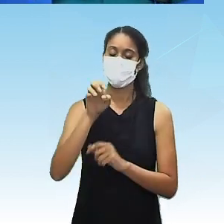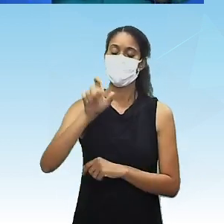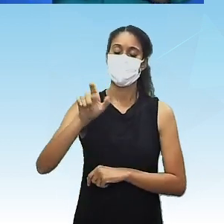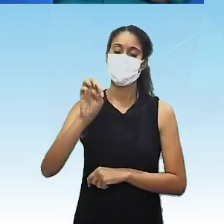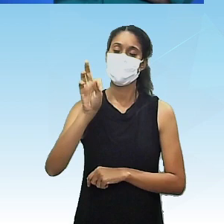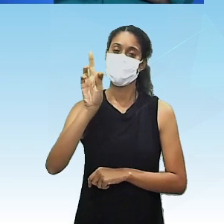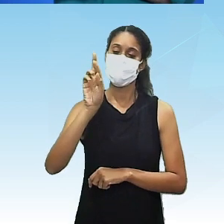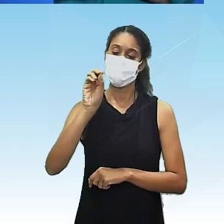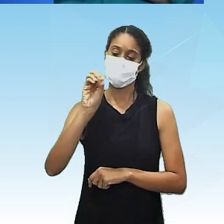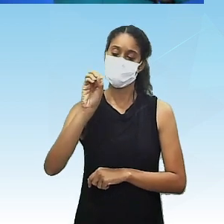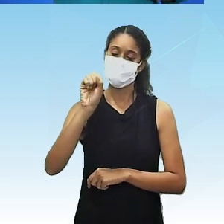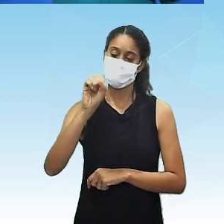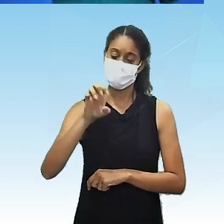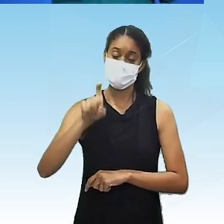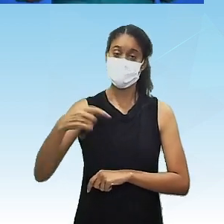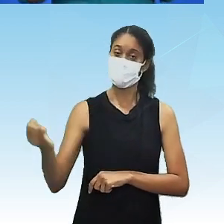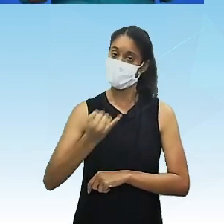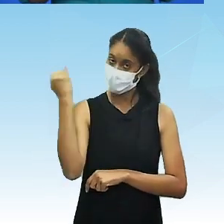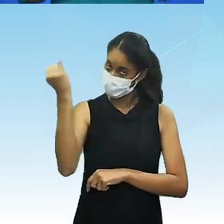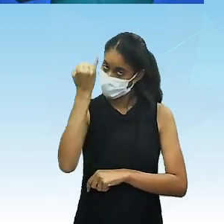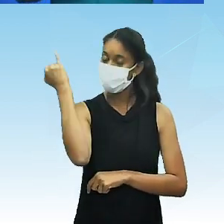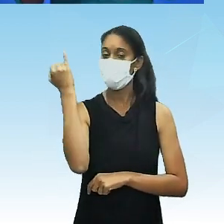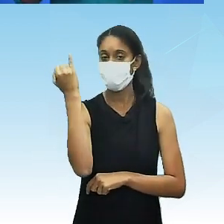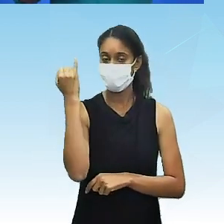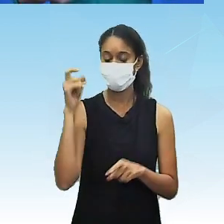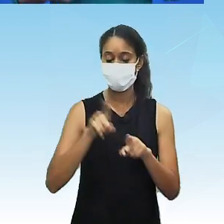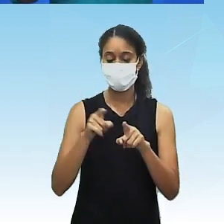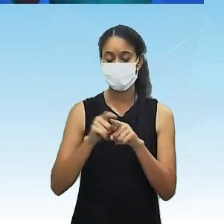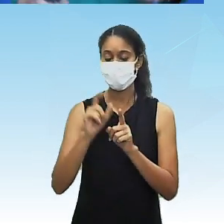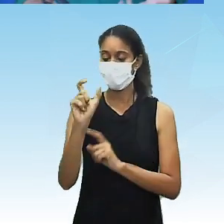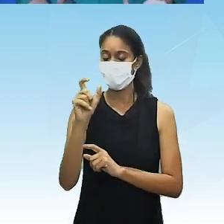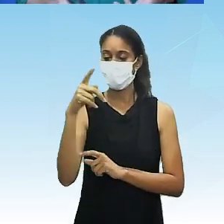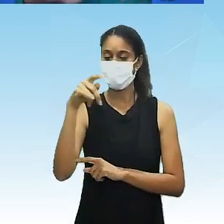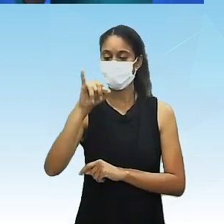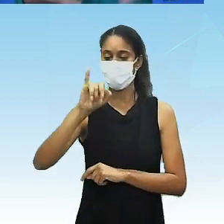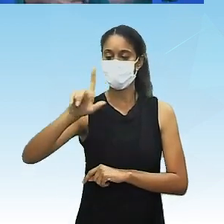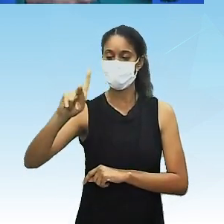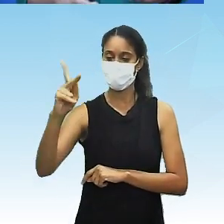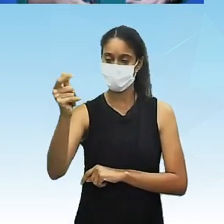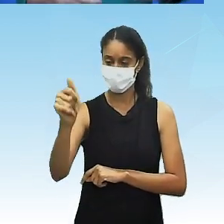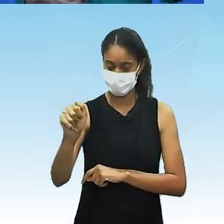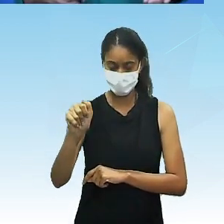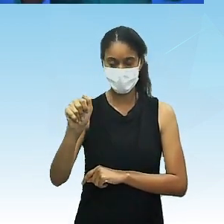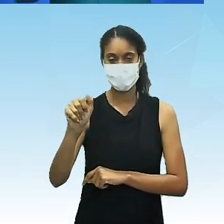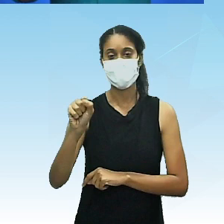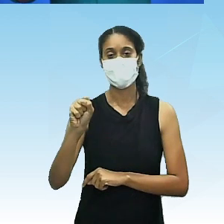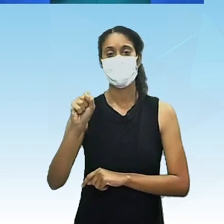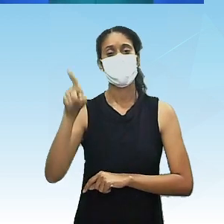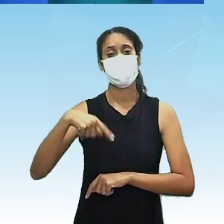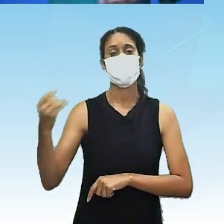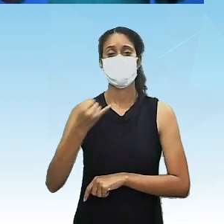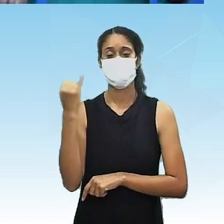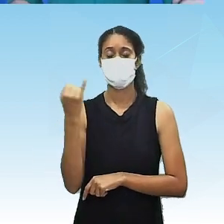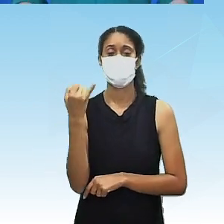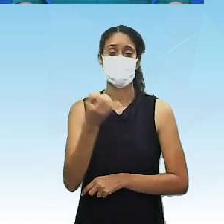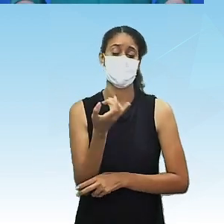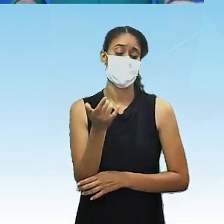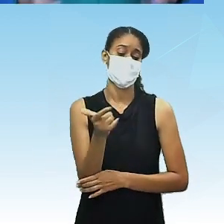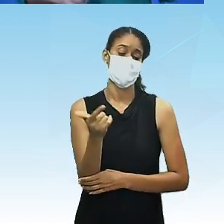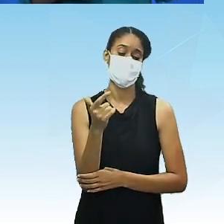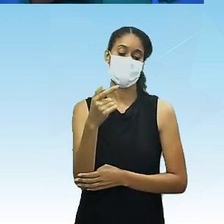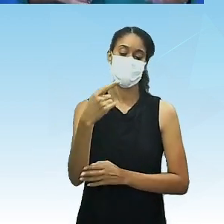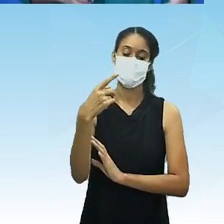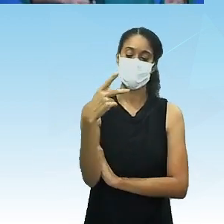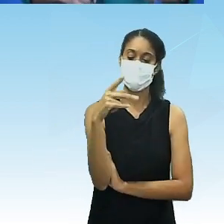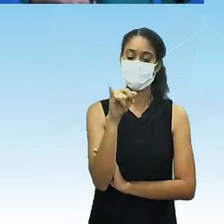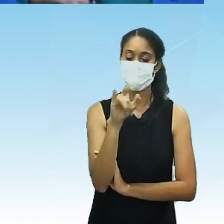muito importante hoje em dia, certo? E as pilhas, que também é um processo muito importante. Sem a pilha, por exemplo, não existiriam as baterias de celulares. E